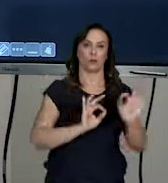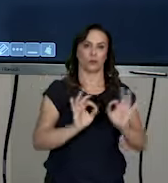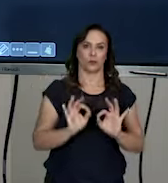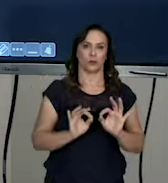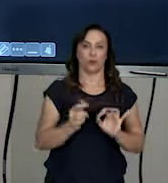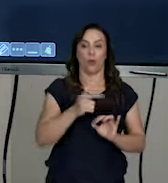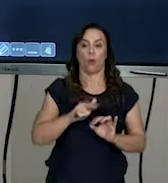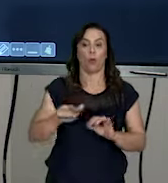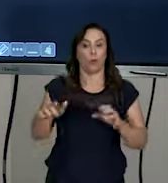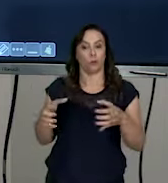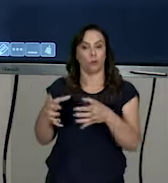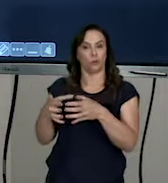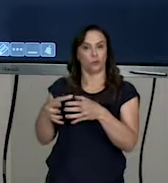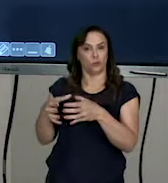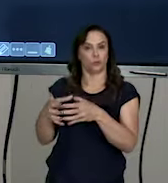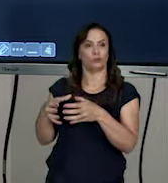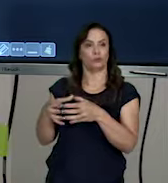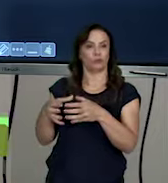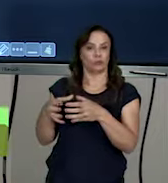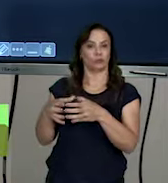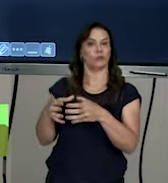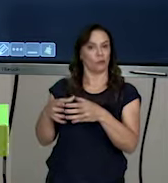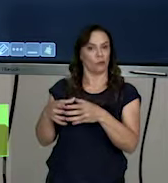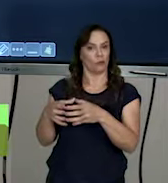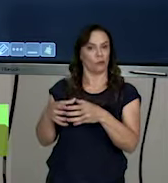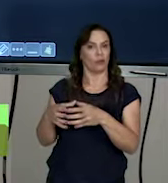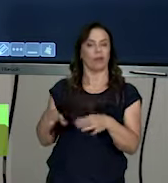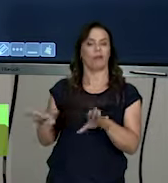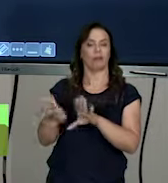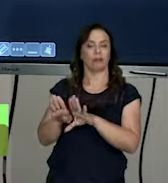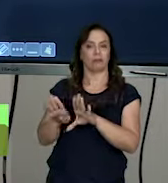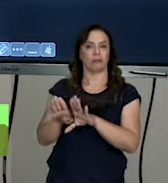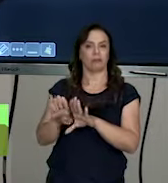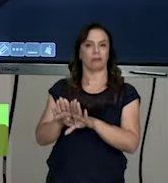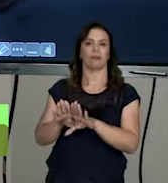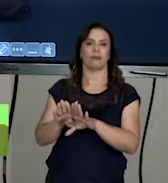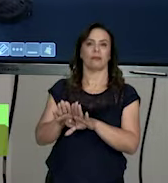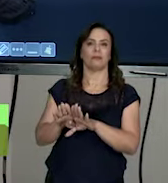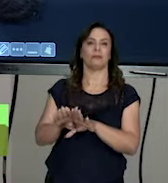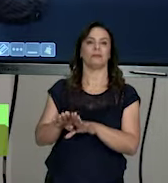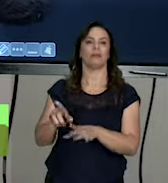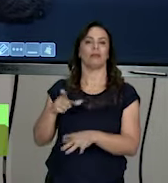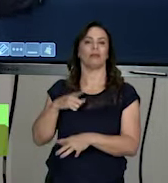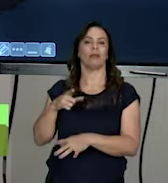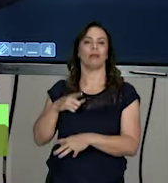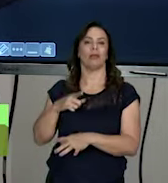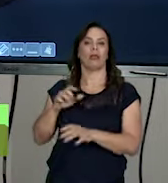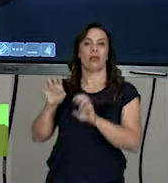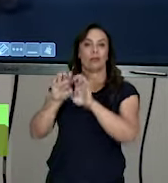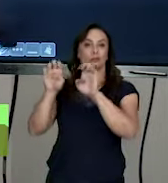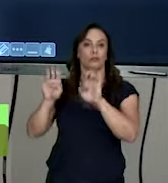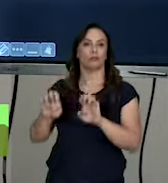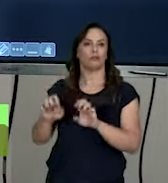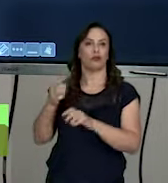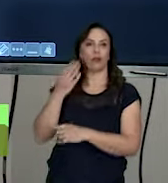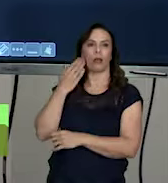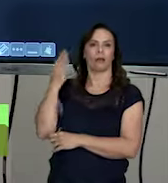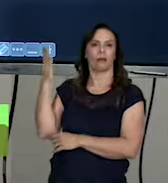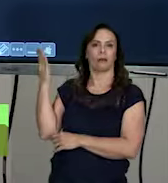substâncias, um conjunto imenso de substâncias que também possuem na sua estrutura esse grupo aqui,